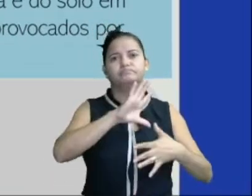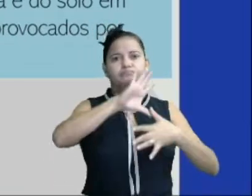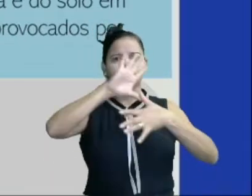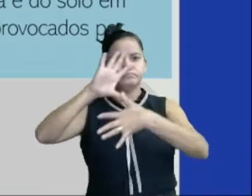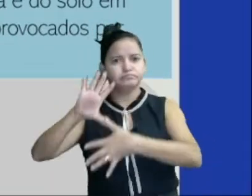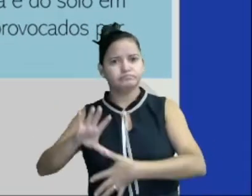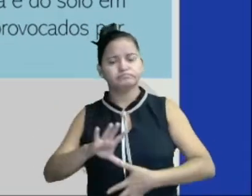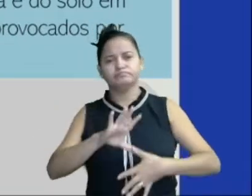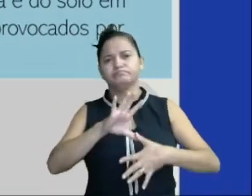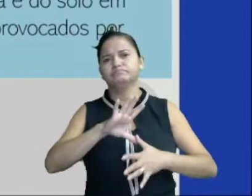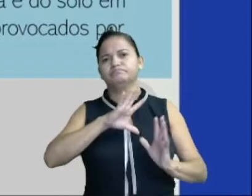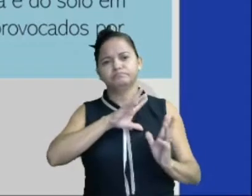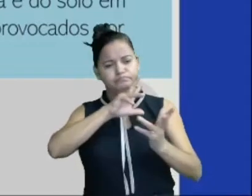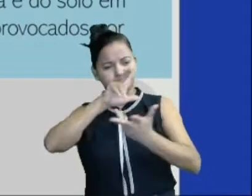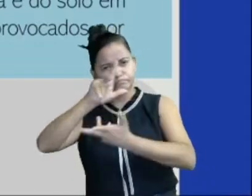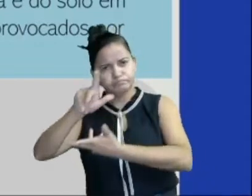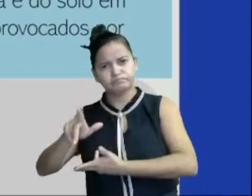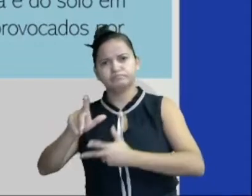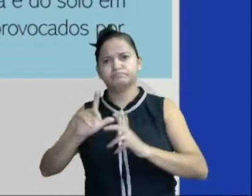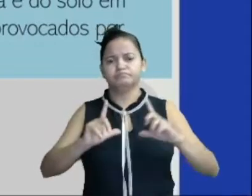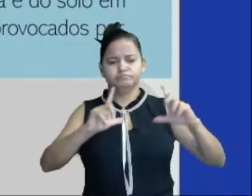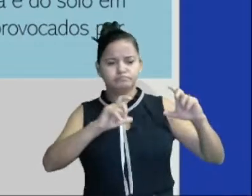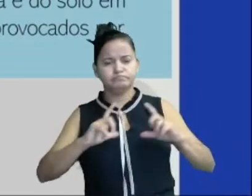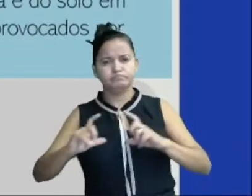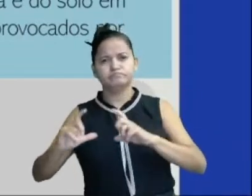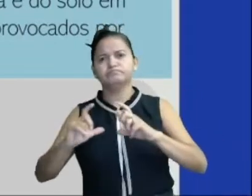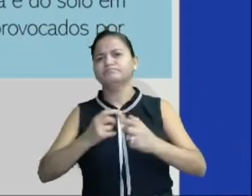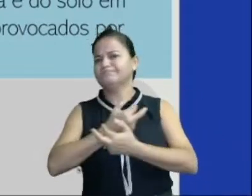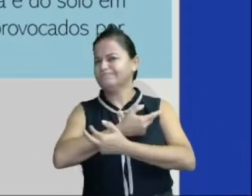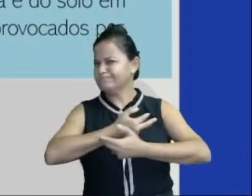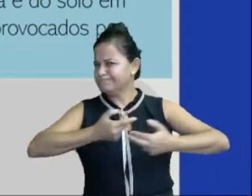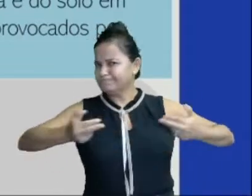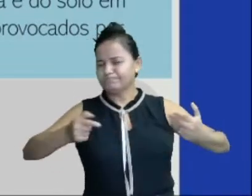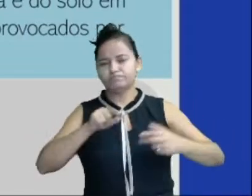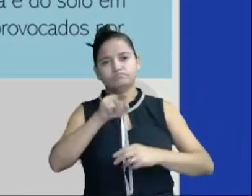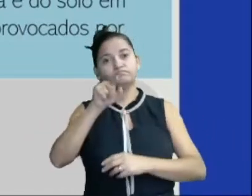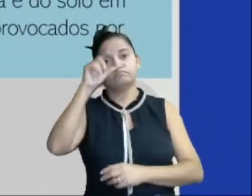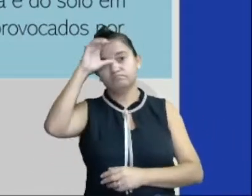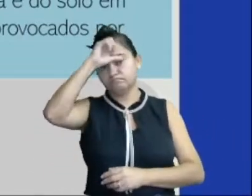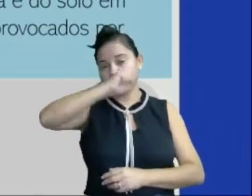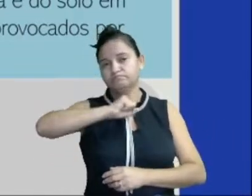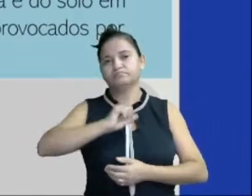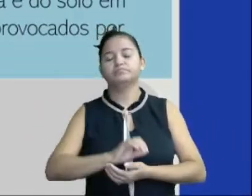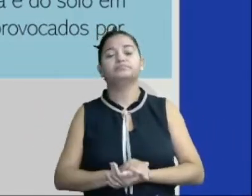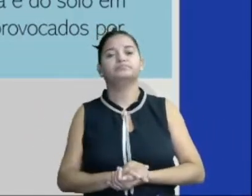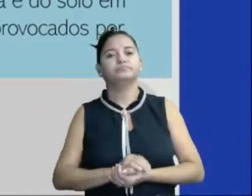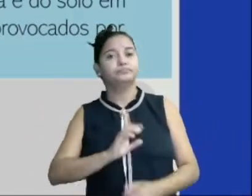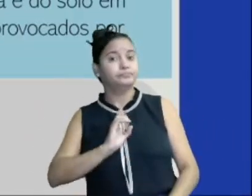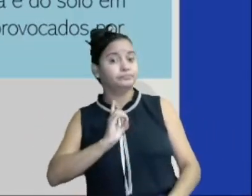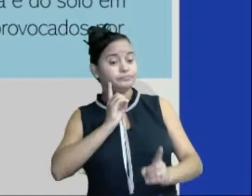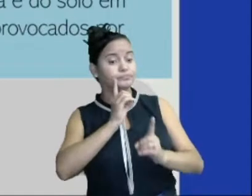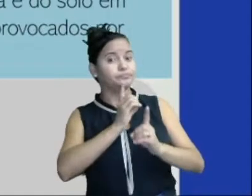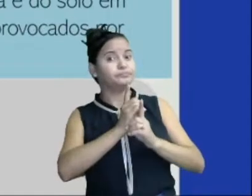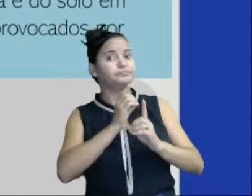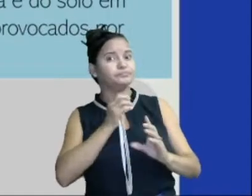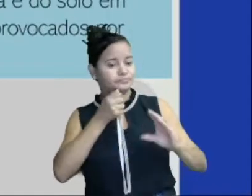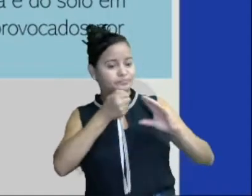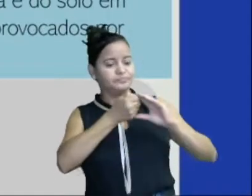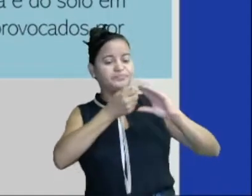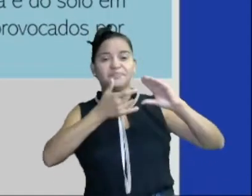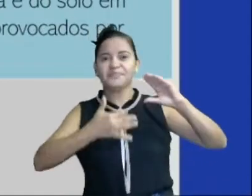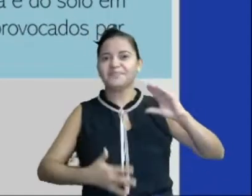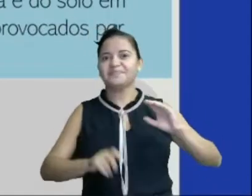globos, fotografias, recursos digitais e etc. Também seremos capazes de identificar as características